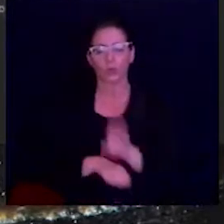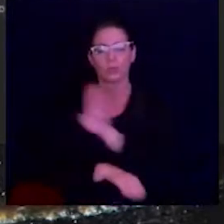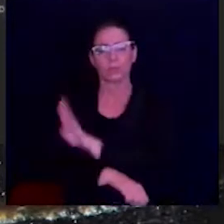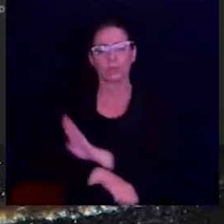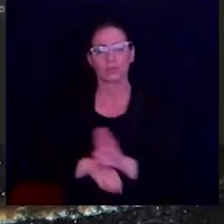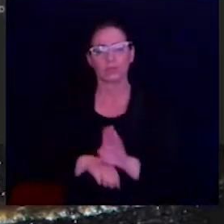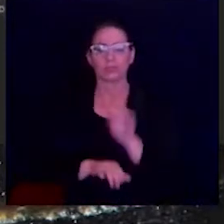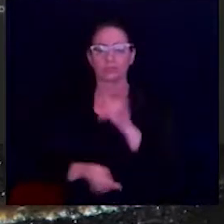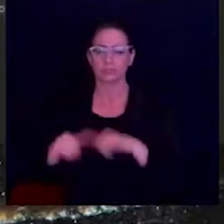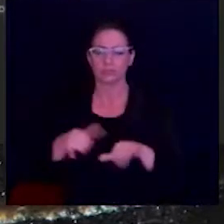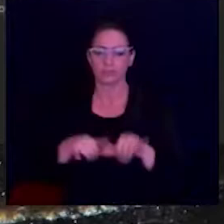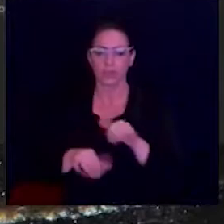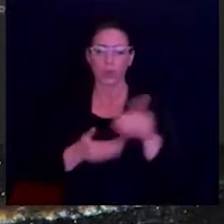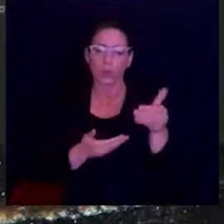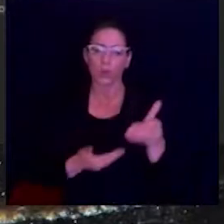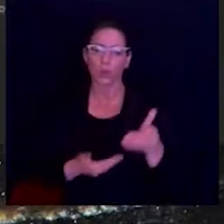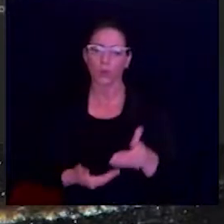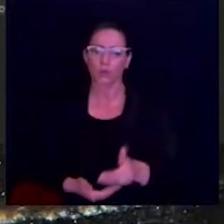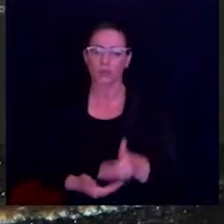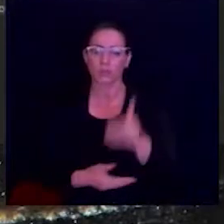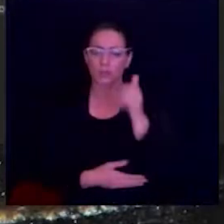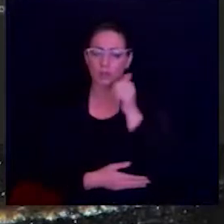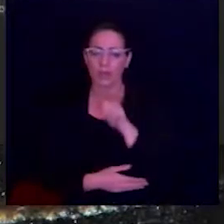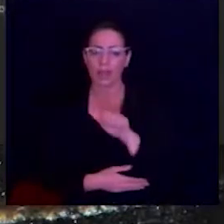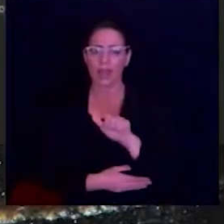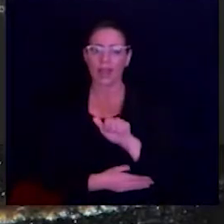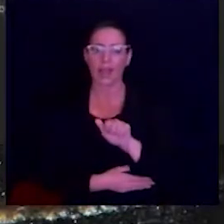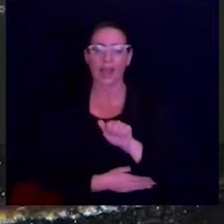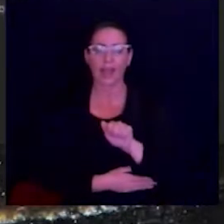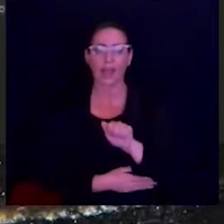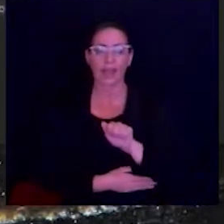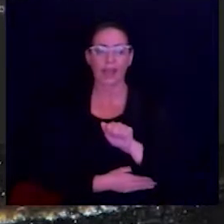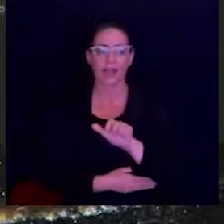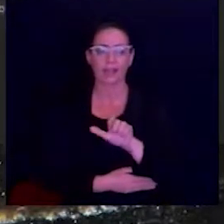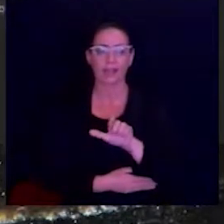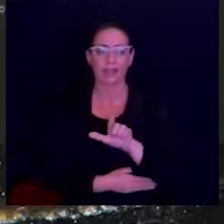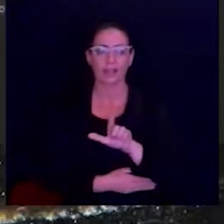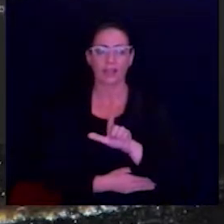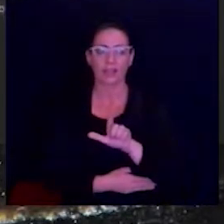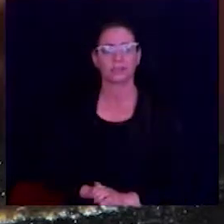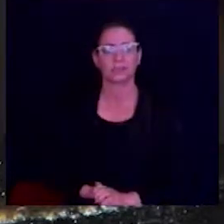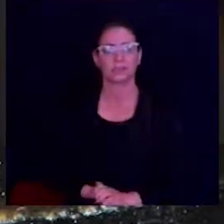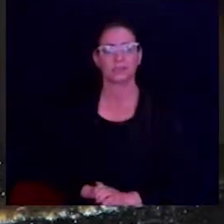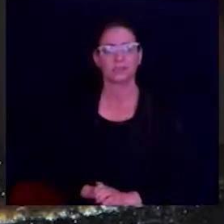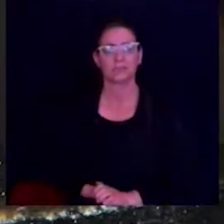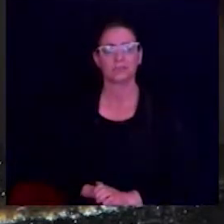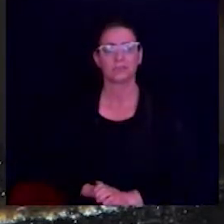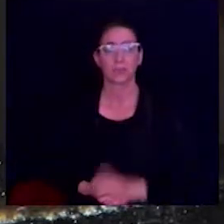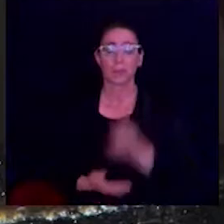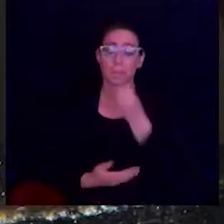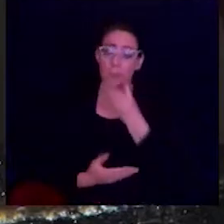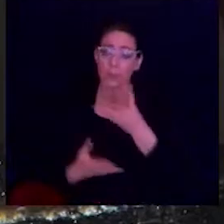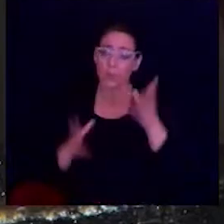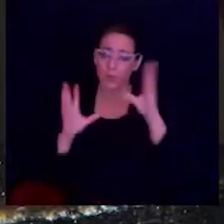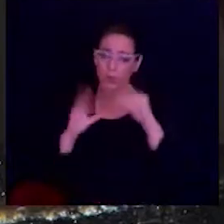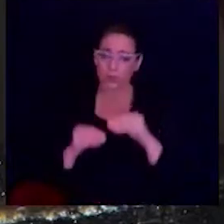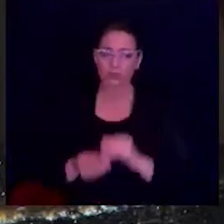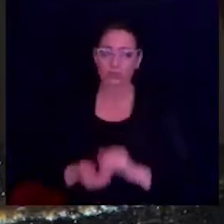Bacharelado, convidamos a acadêmica Ariane D'Agostini Rasch para fazer o juramento. Boa noite.